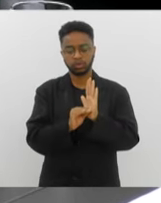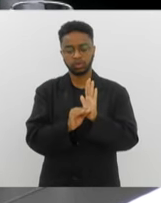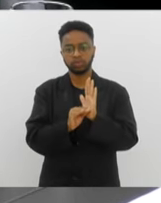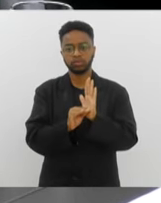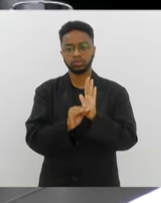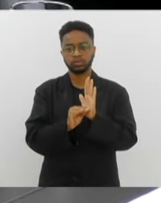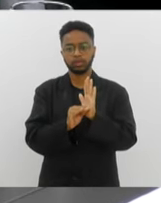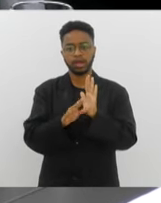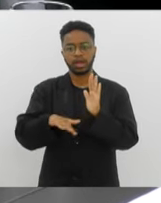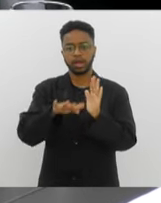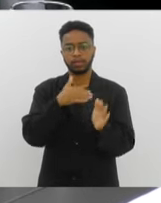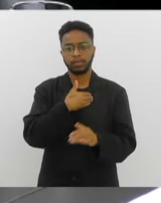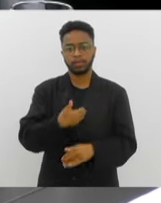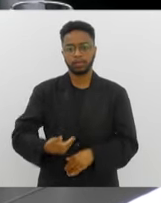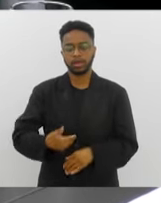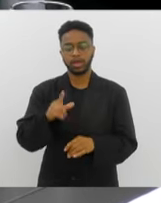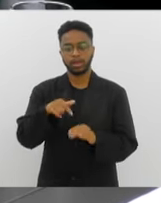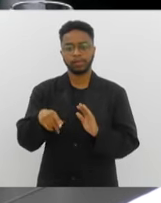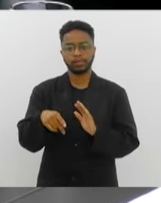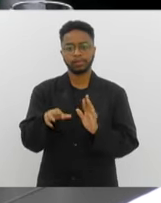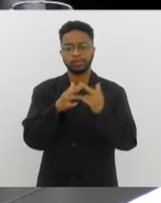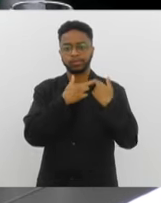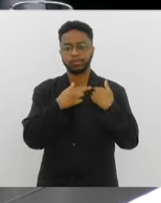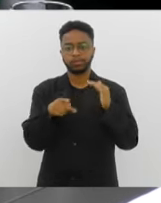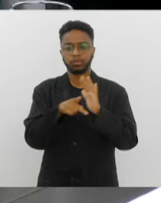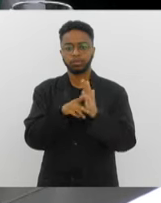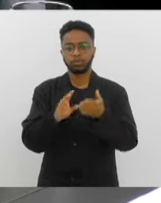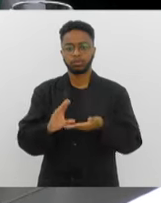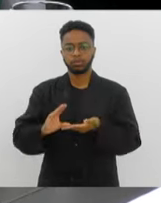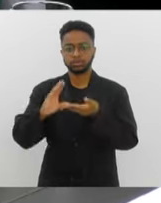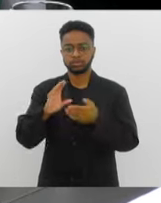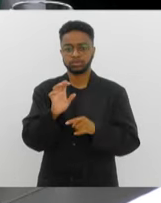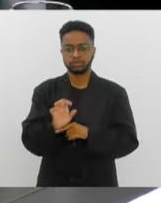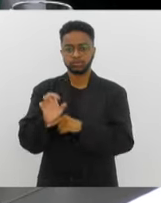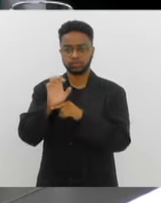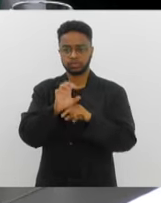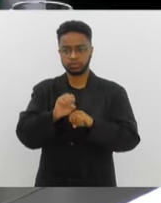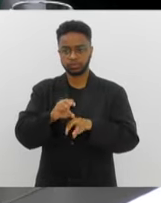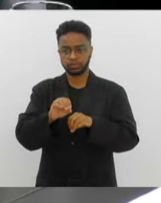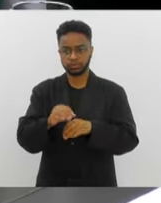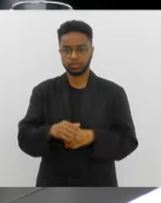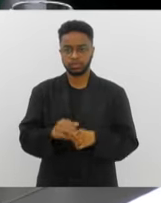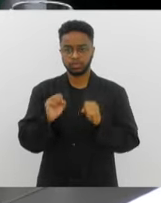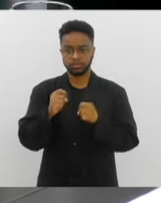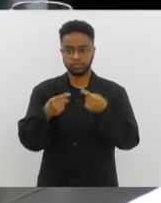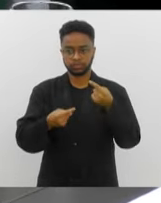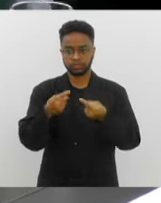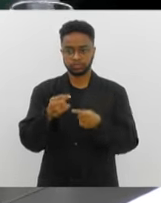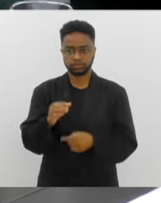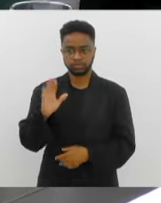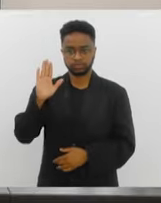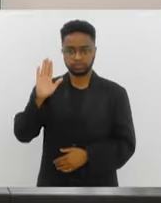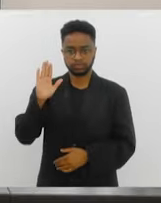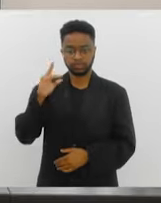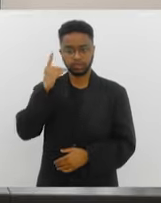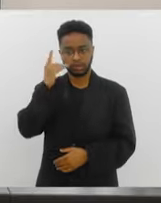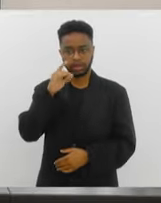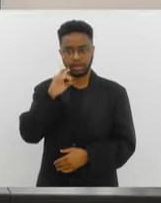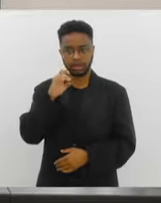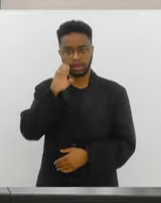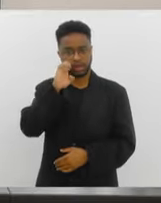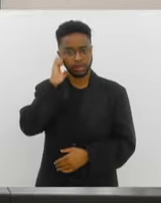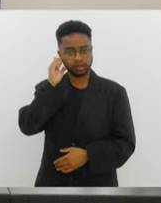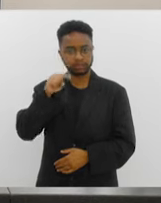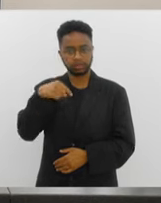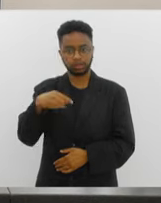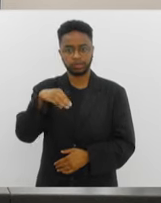educação para o Conselho Estadual de Educação. Em discussão. Para discutir, deputada Érica, na sequência, deputado